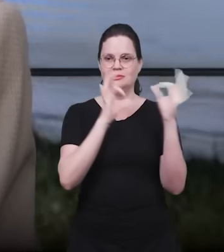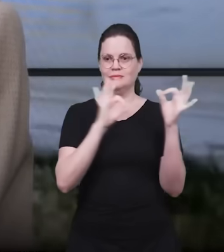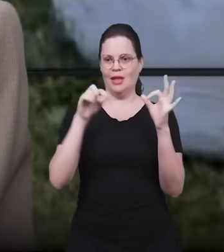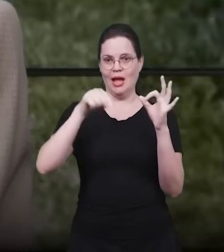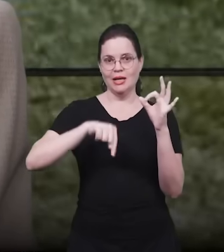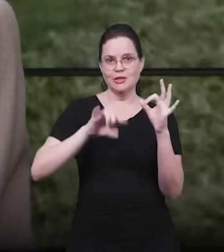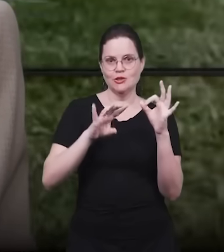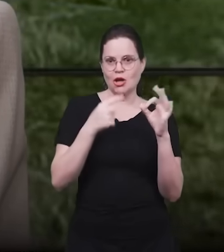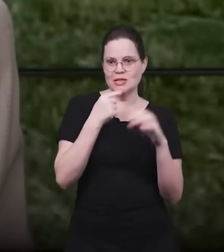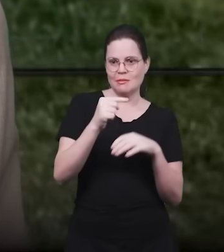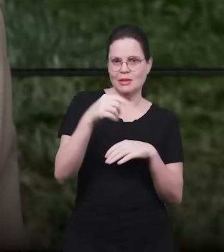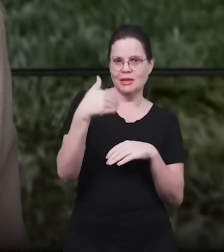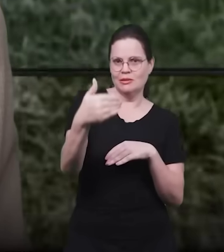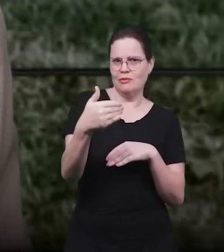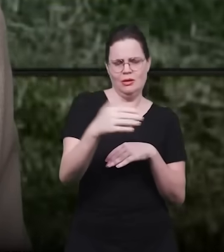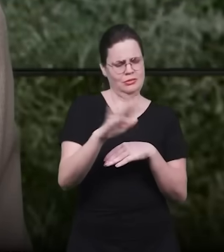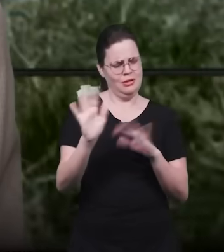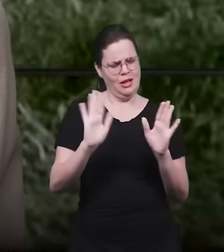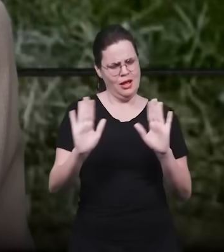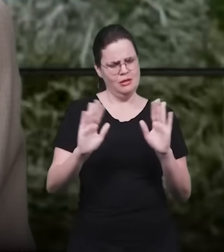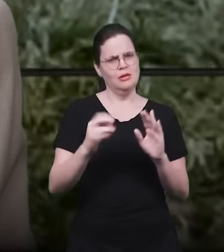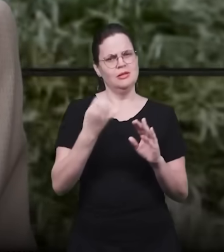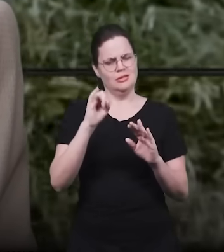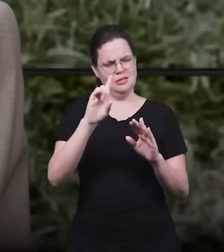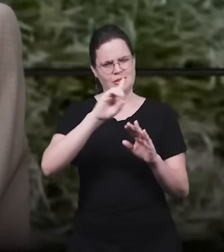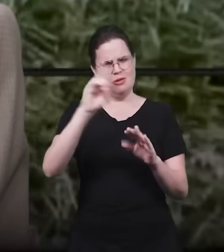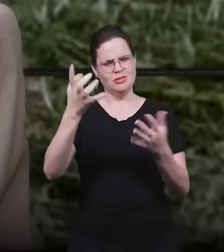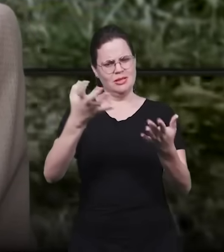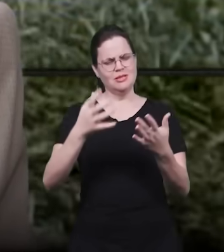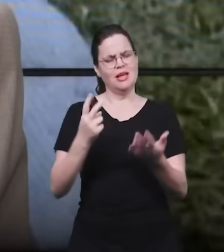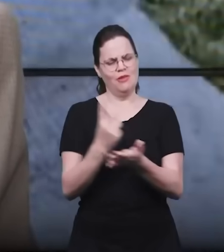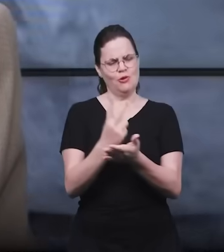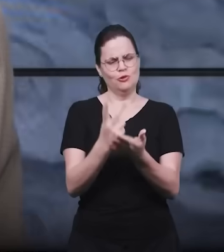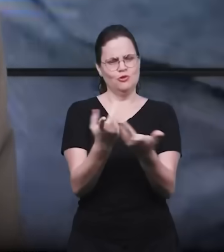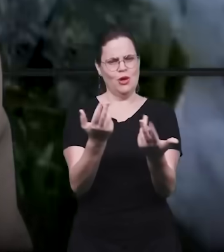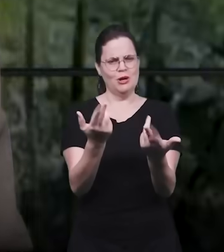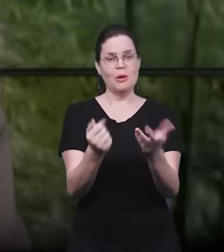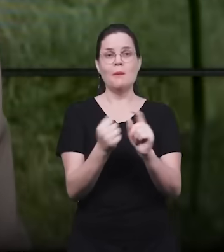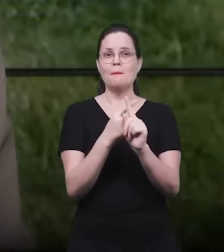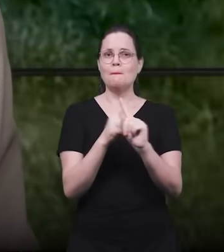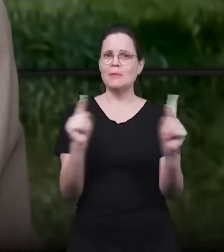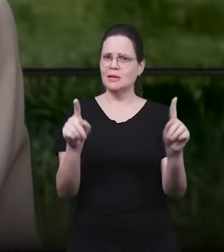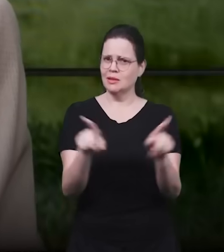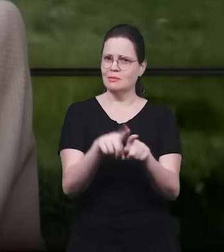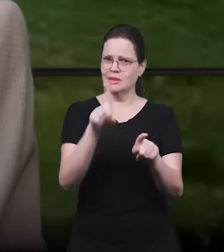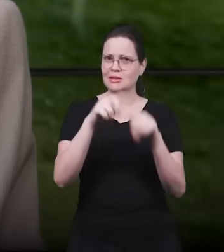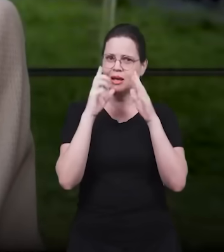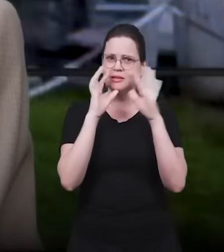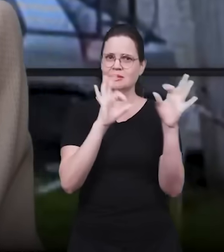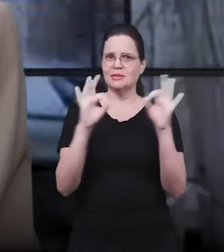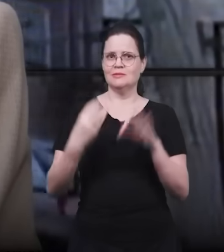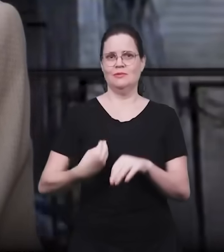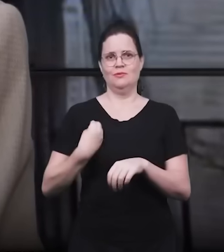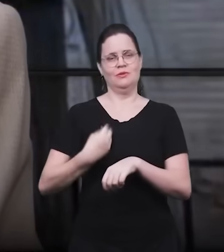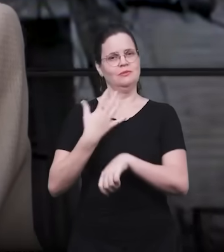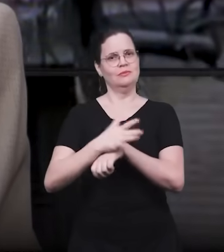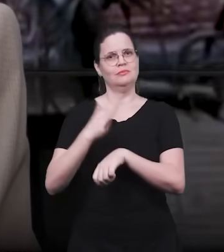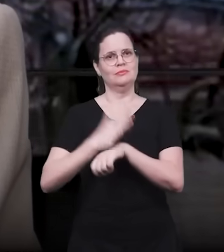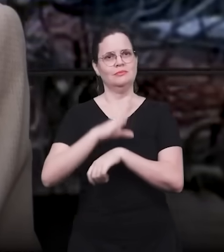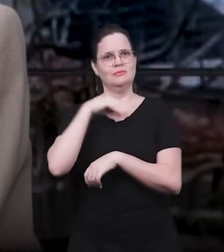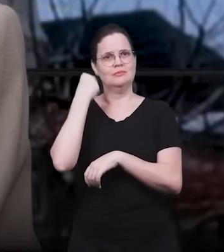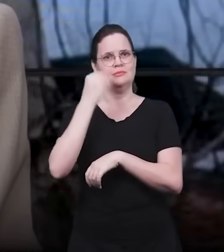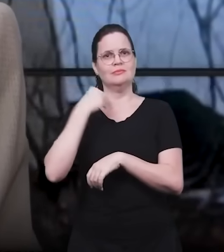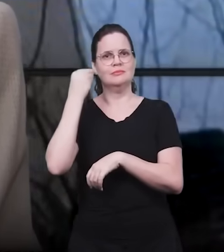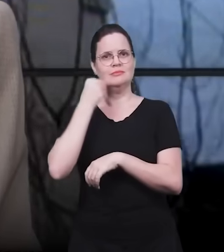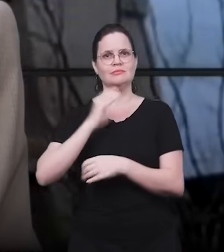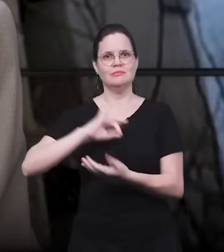nos encontrar na próxima semana, se Deus quiser a gente vai estar aqui neste horário através dessa plataforma que você está assistindo, mas também a viver essa